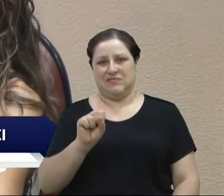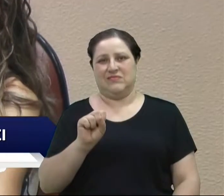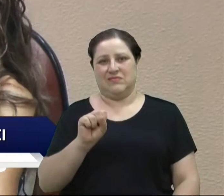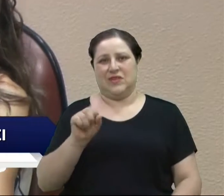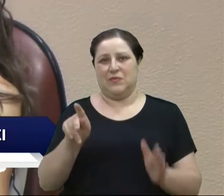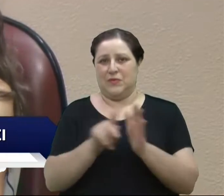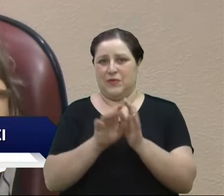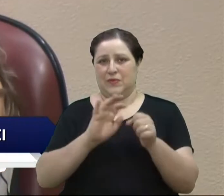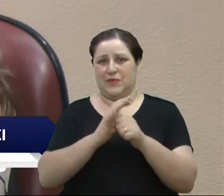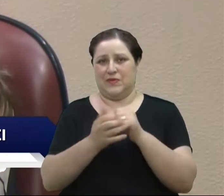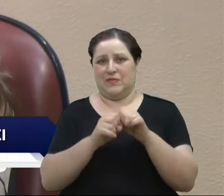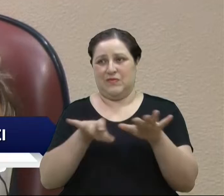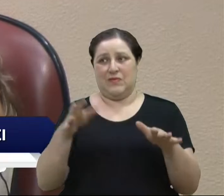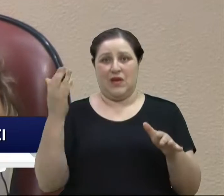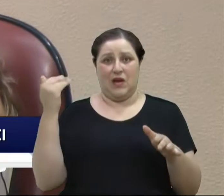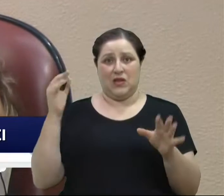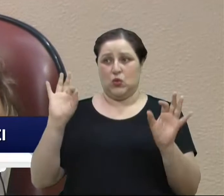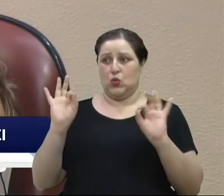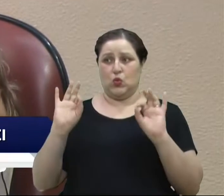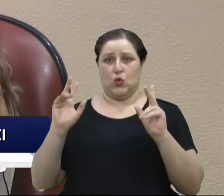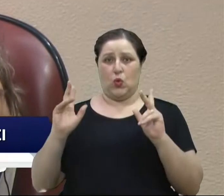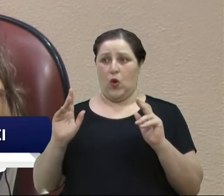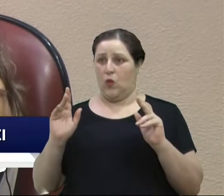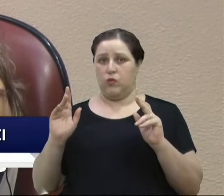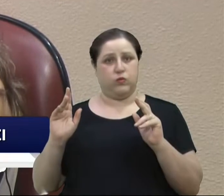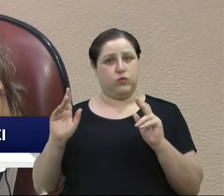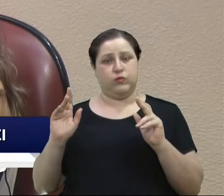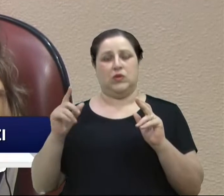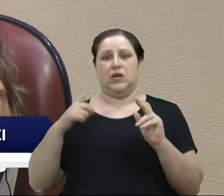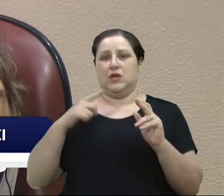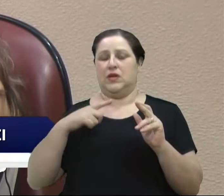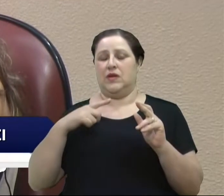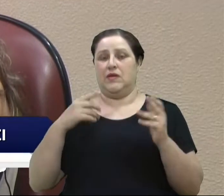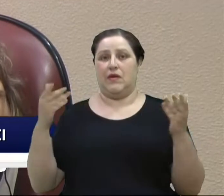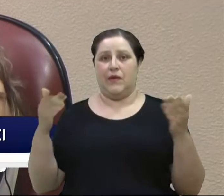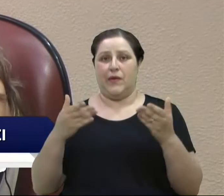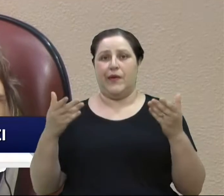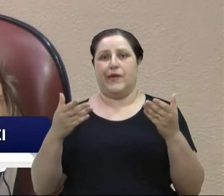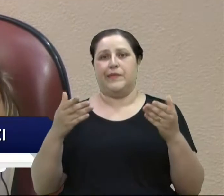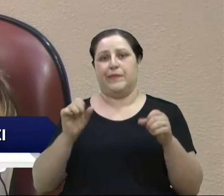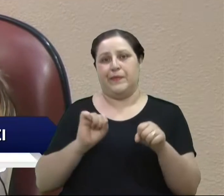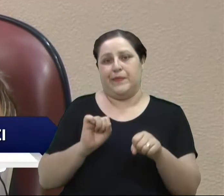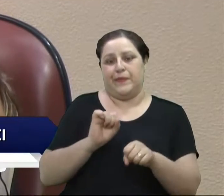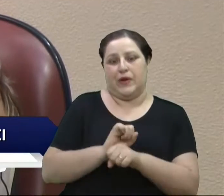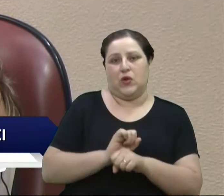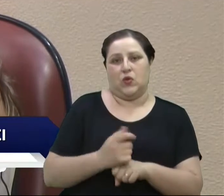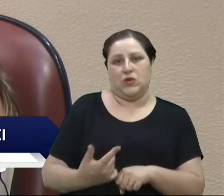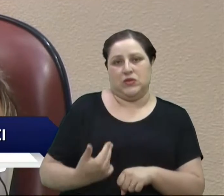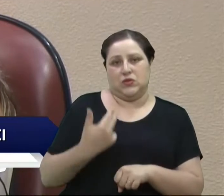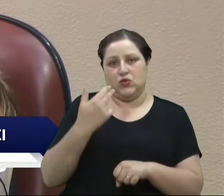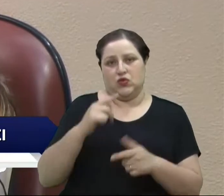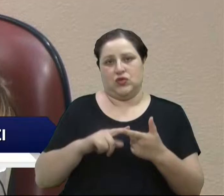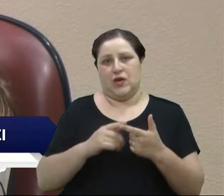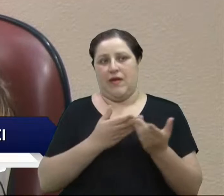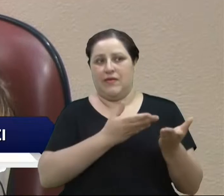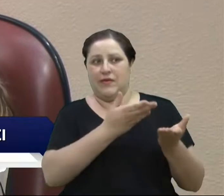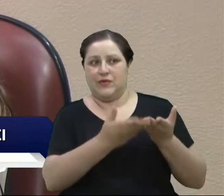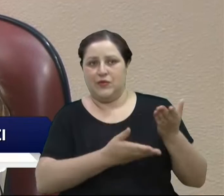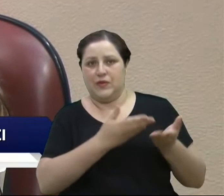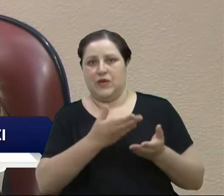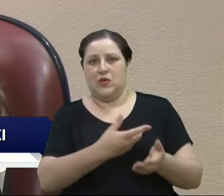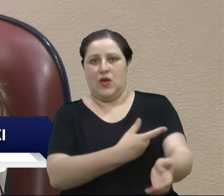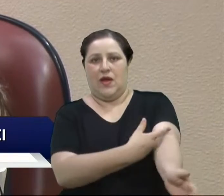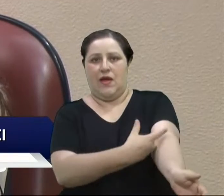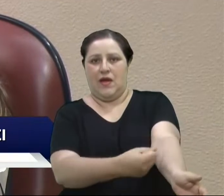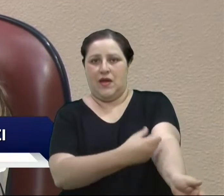pandemia de Covid-19. O represamento de atendimentos, de cirurgias, de exames, de